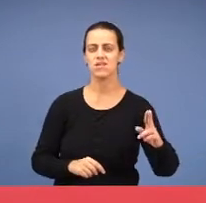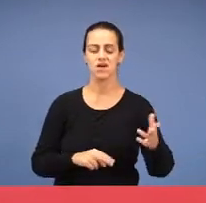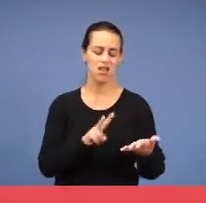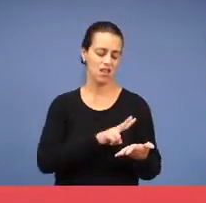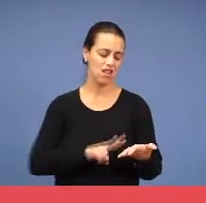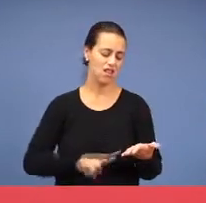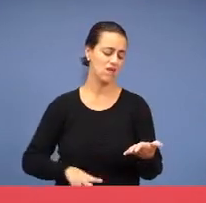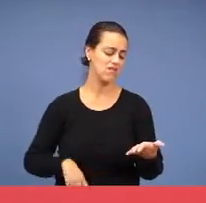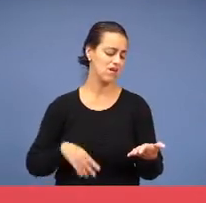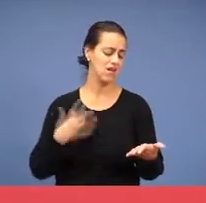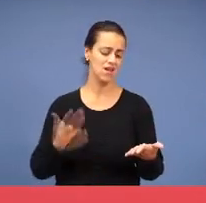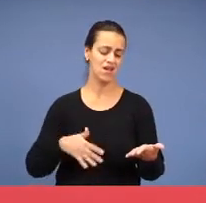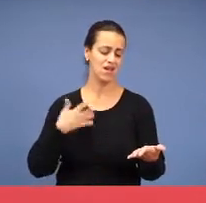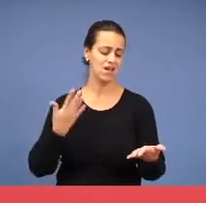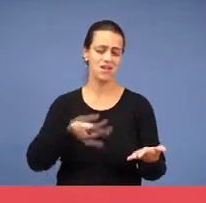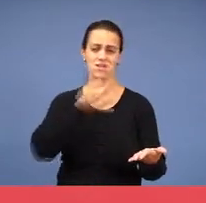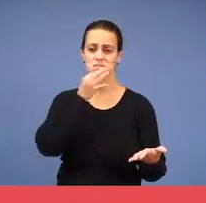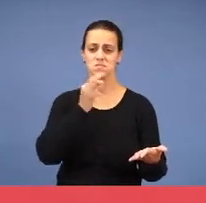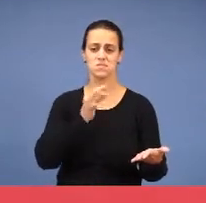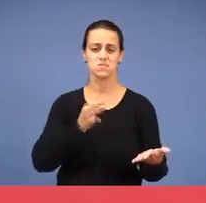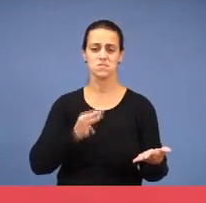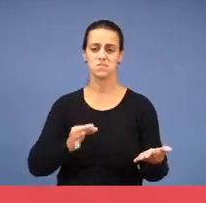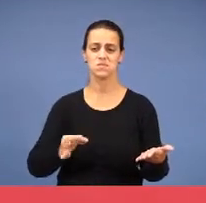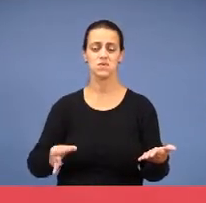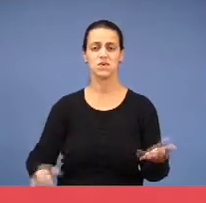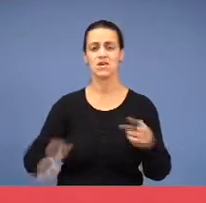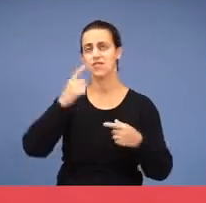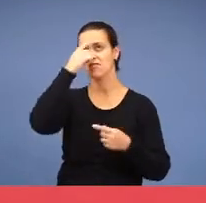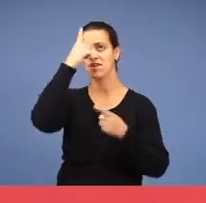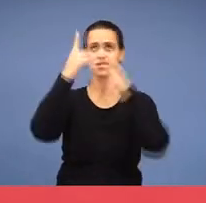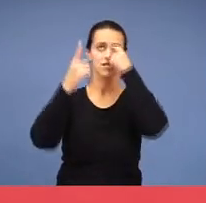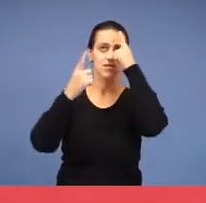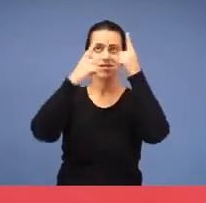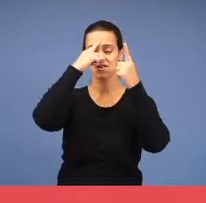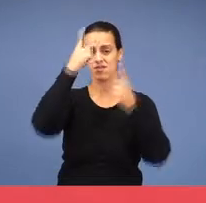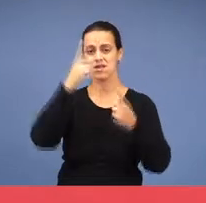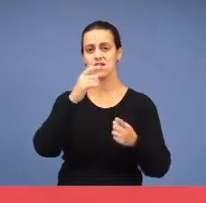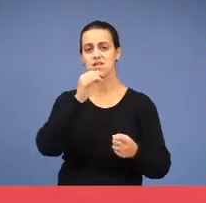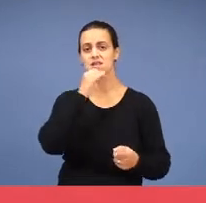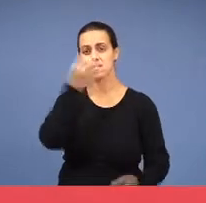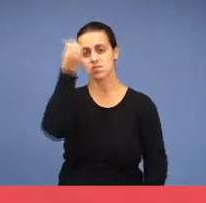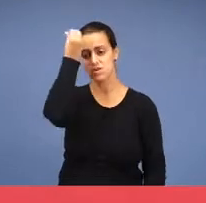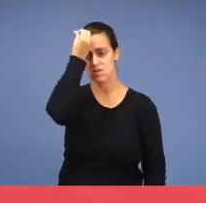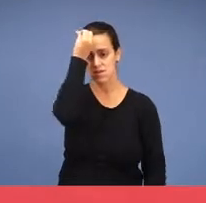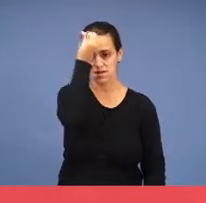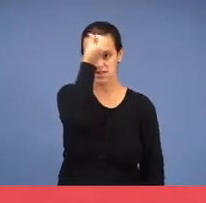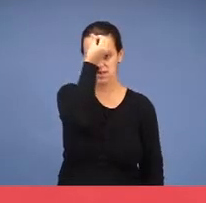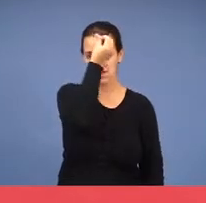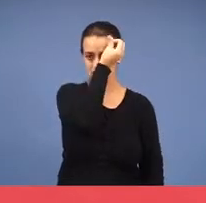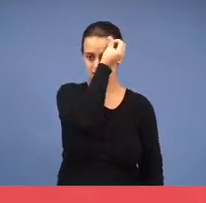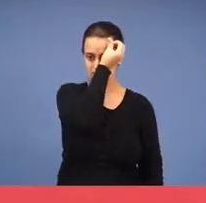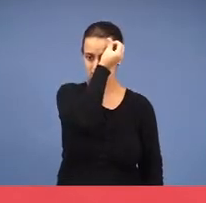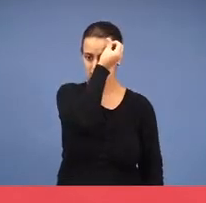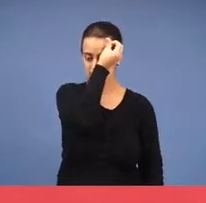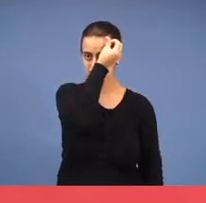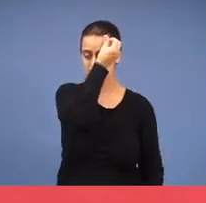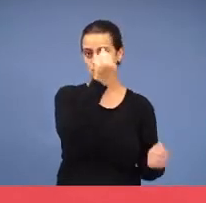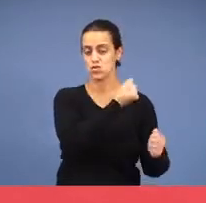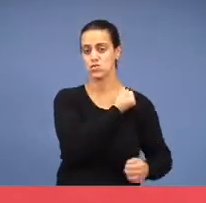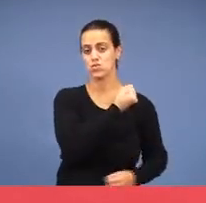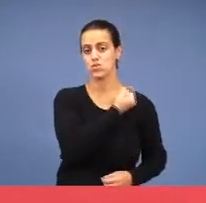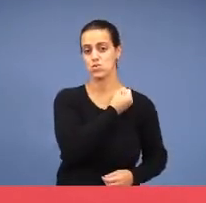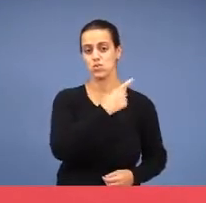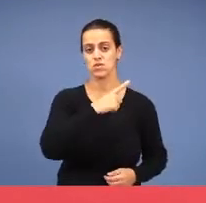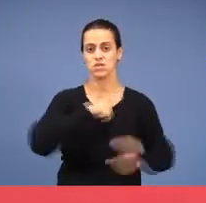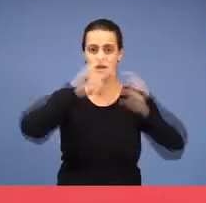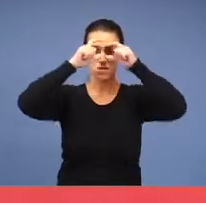Ela vai inventando coisas, vai inventando. A besta 666. Então, o número 666 está na